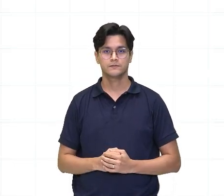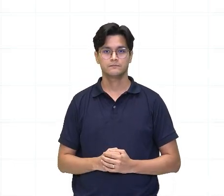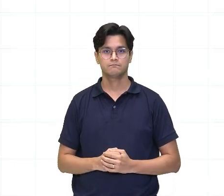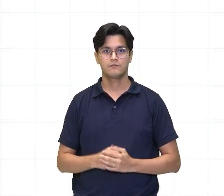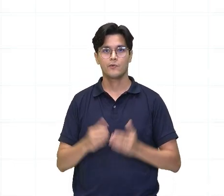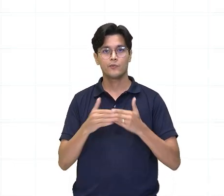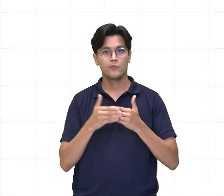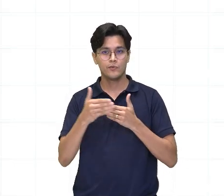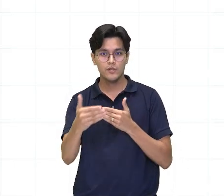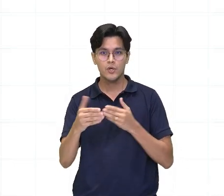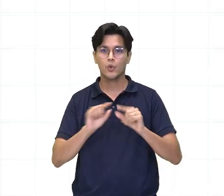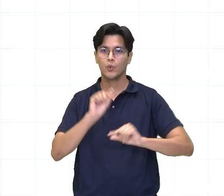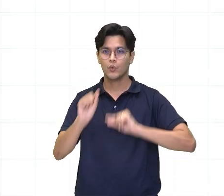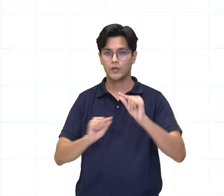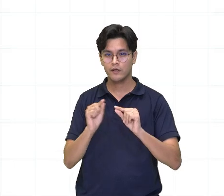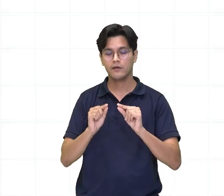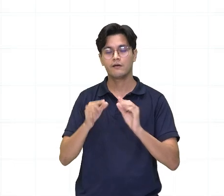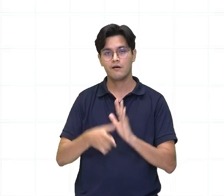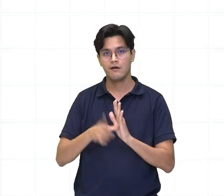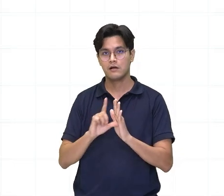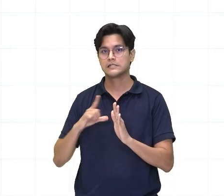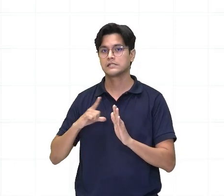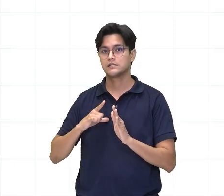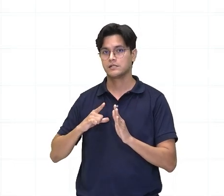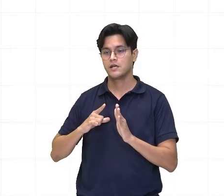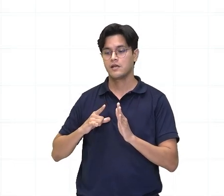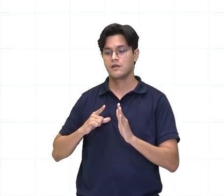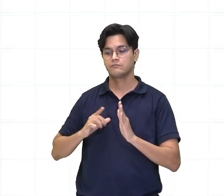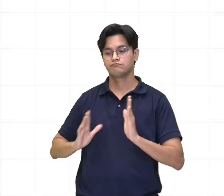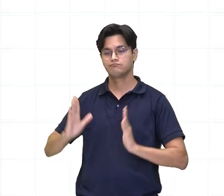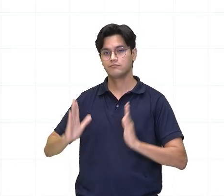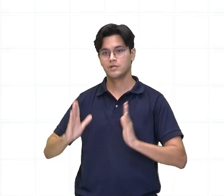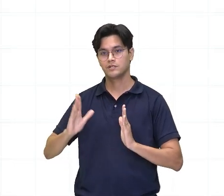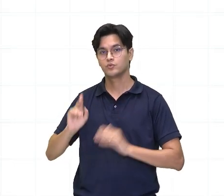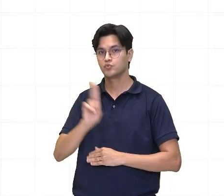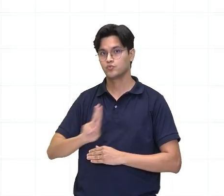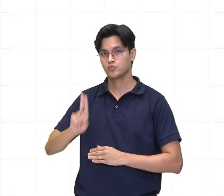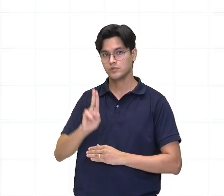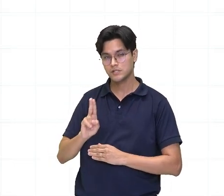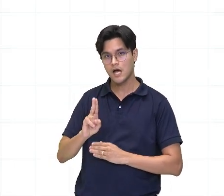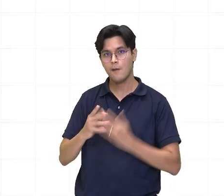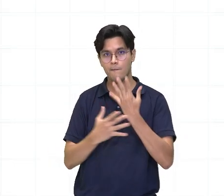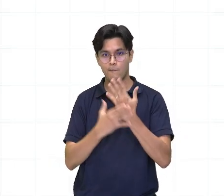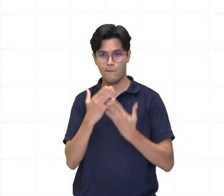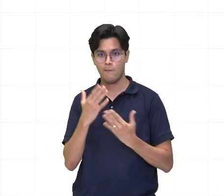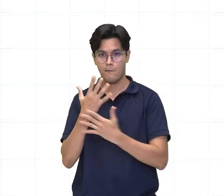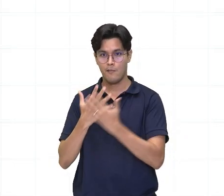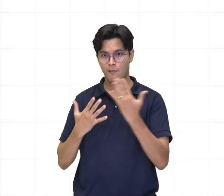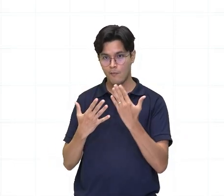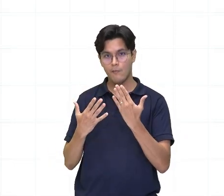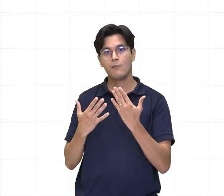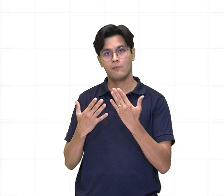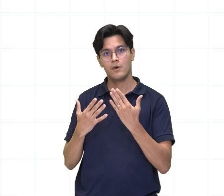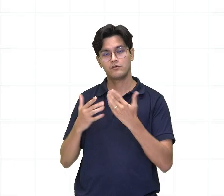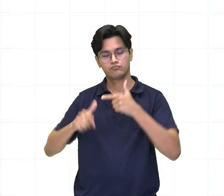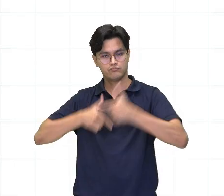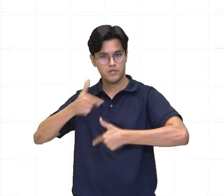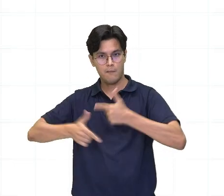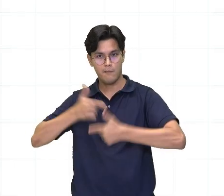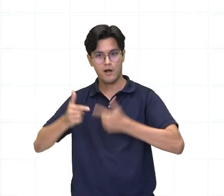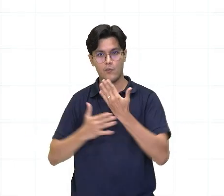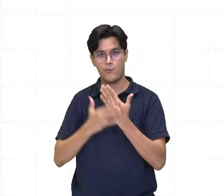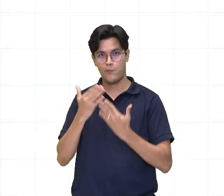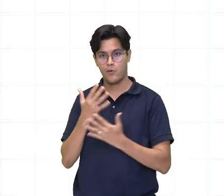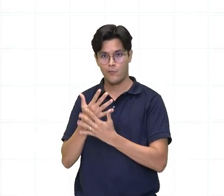nós saímos ali da produção de manufatura, né, de produtos manufaturados, para a